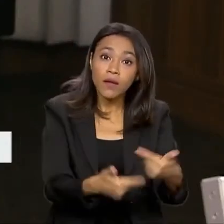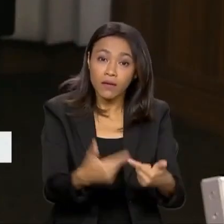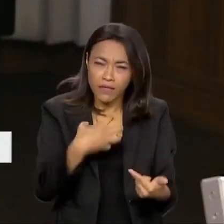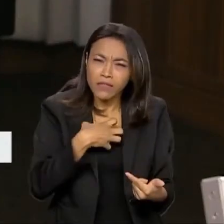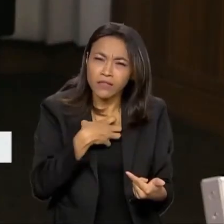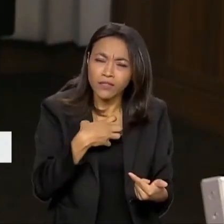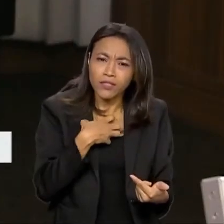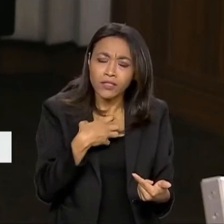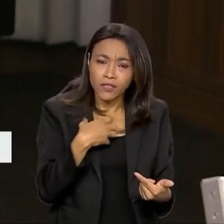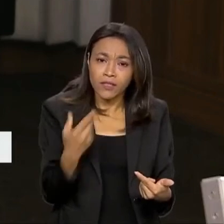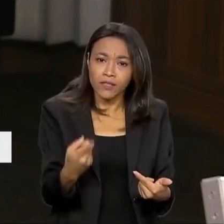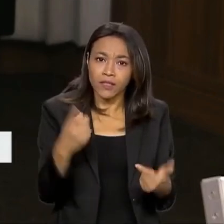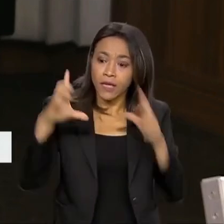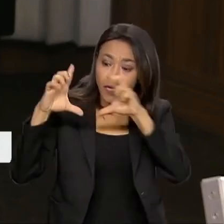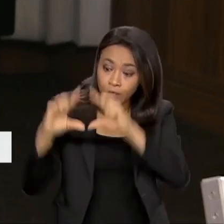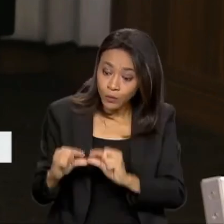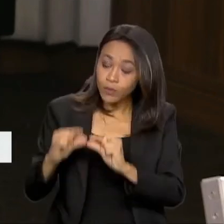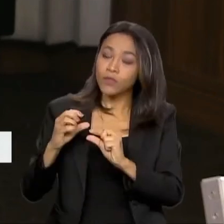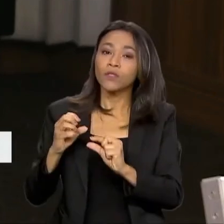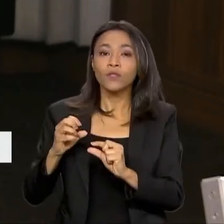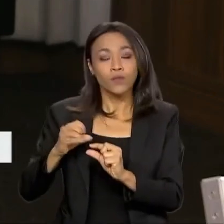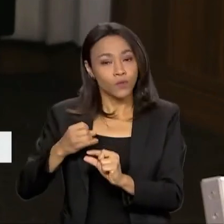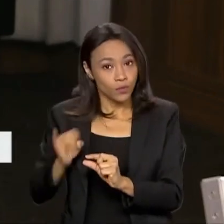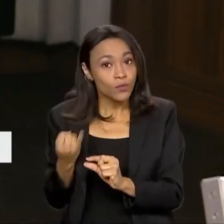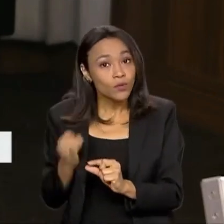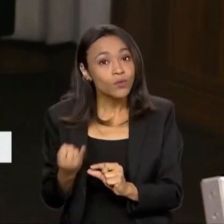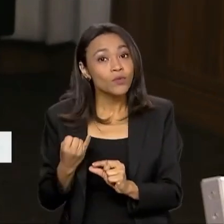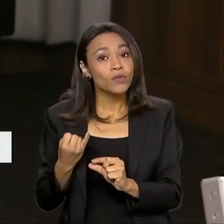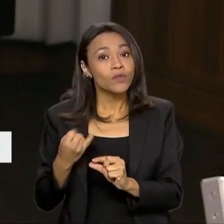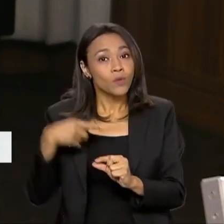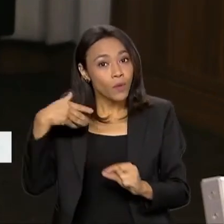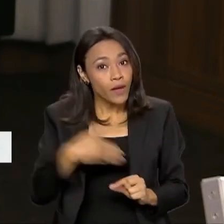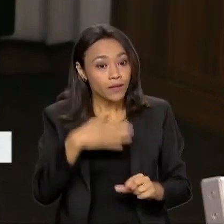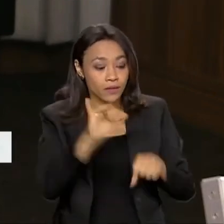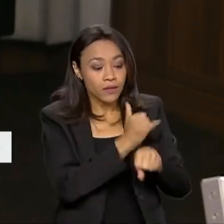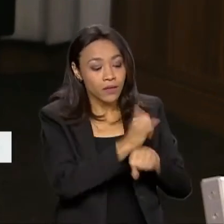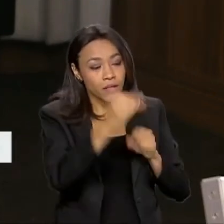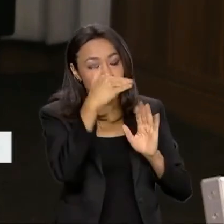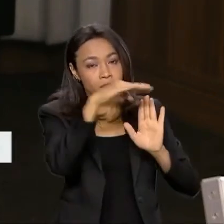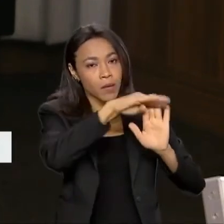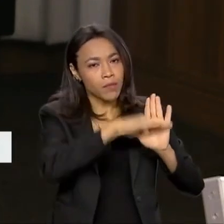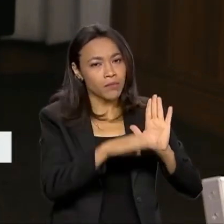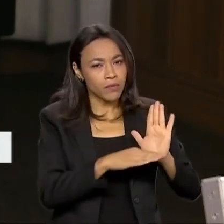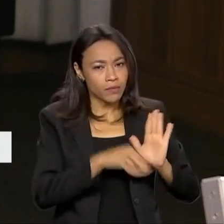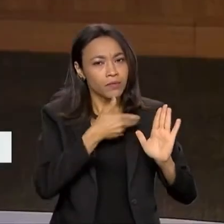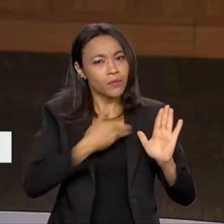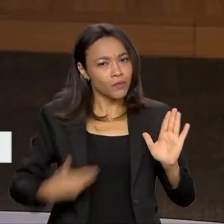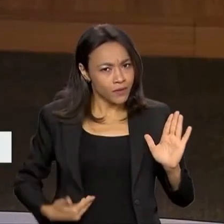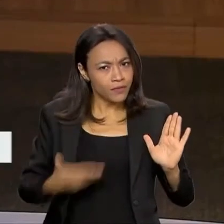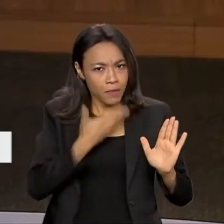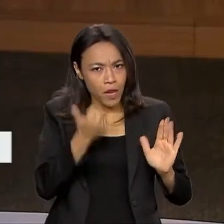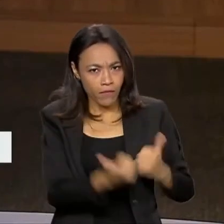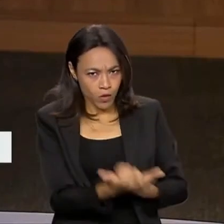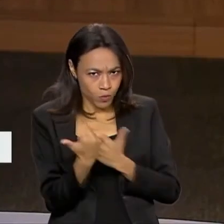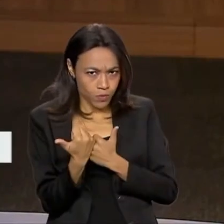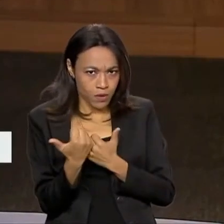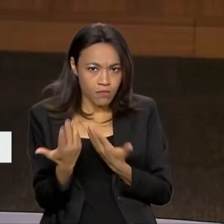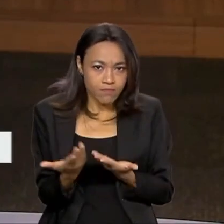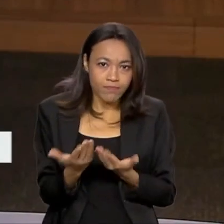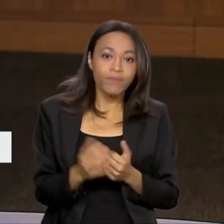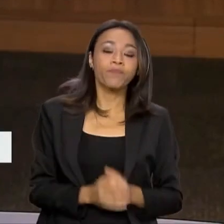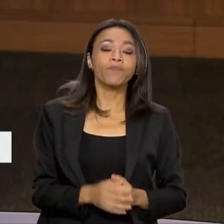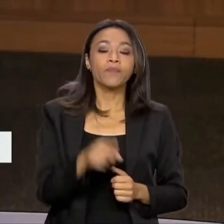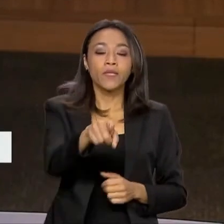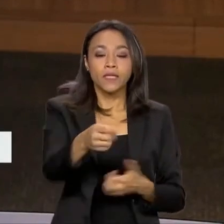é perceber uma melhora com essas medidas todas que estão sendo tomadas pelo governo Ministro Olha nós estamos vivendo